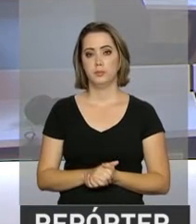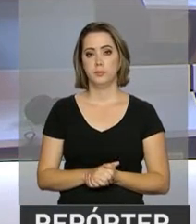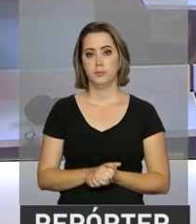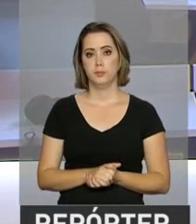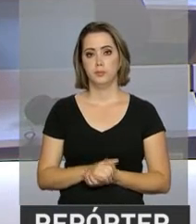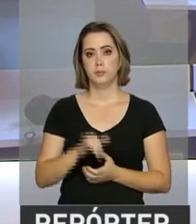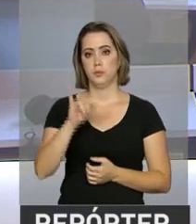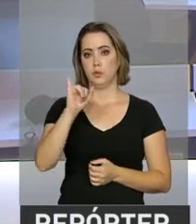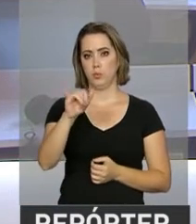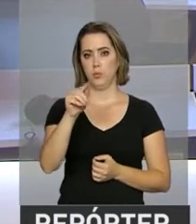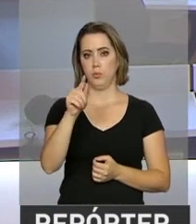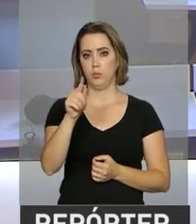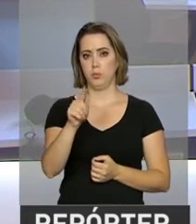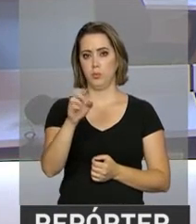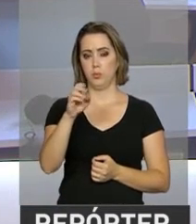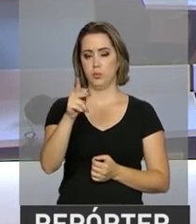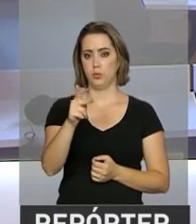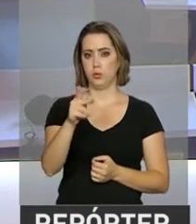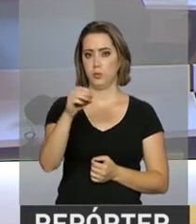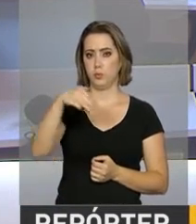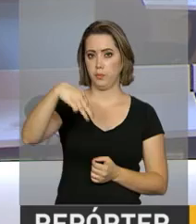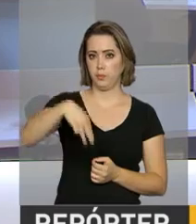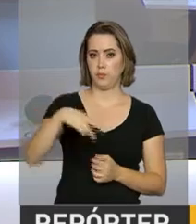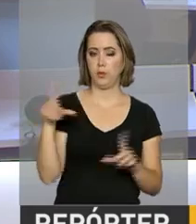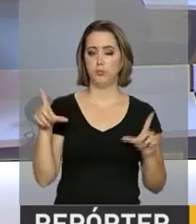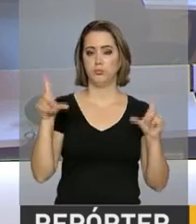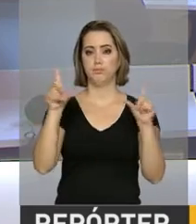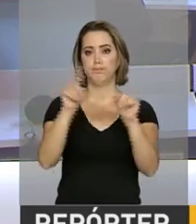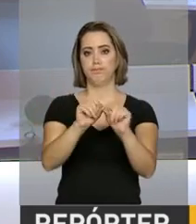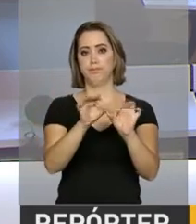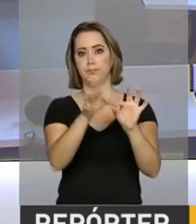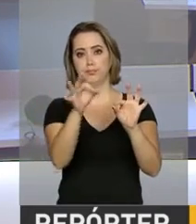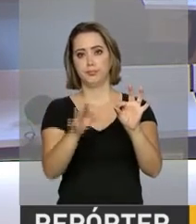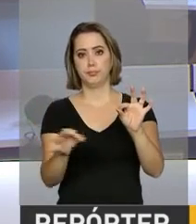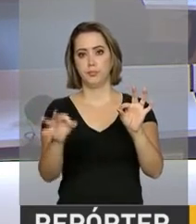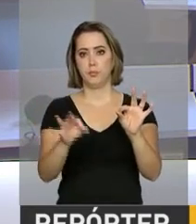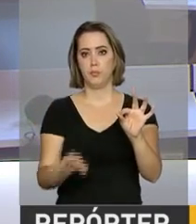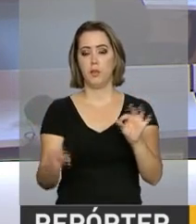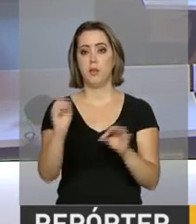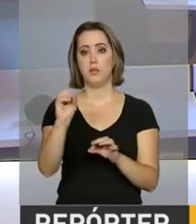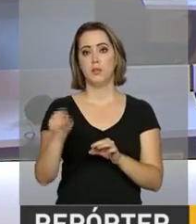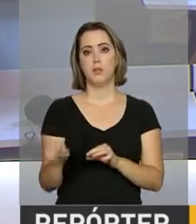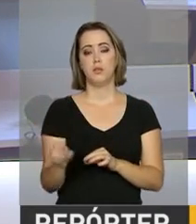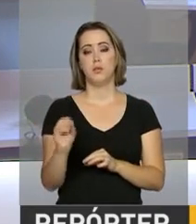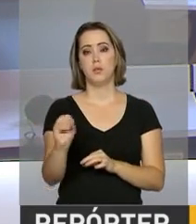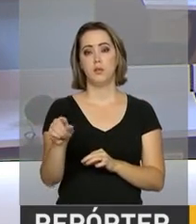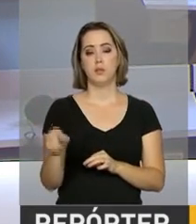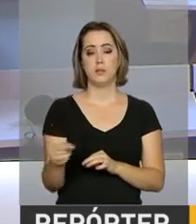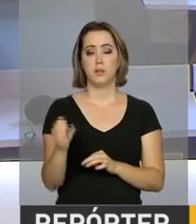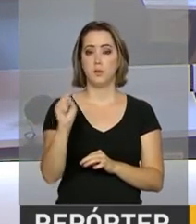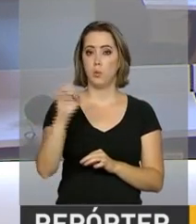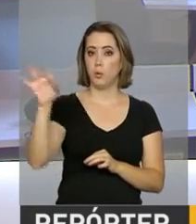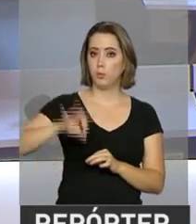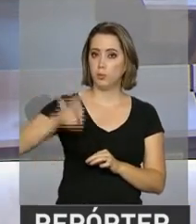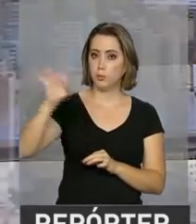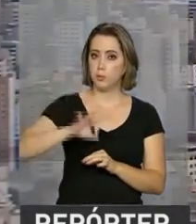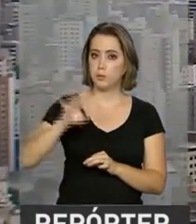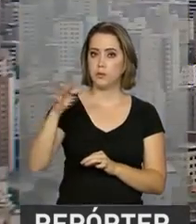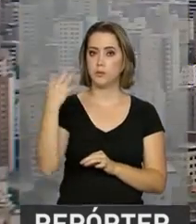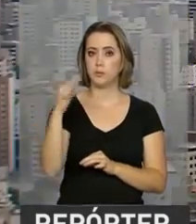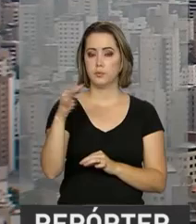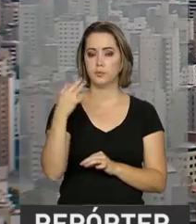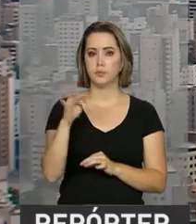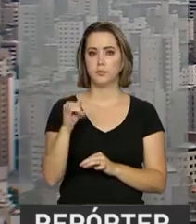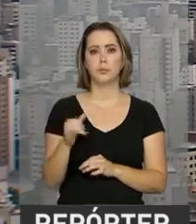o índice geral de preços ivgp m desacelerou para 0,08 por cento em fevereiro o índice medido